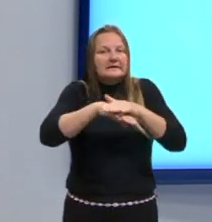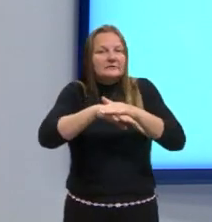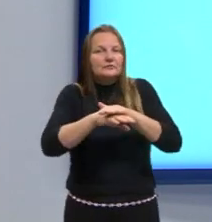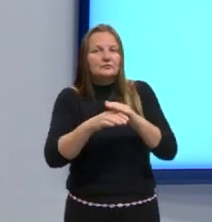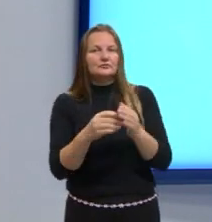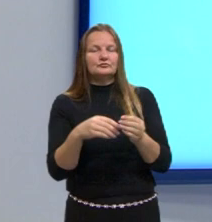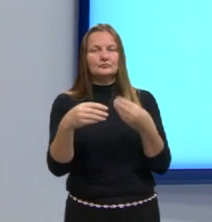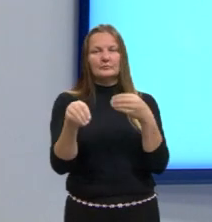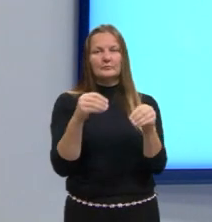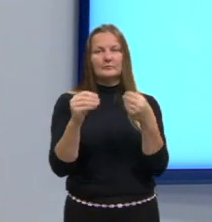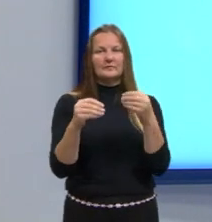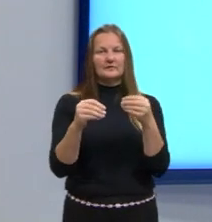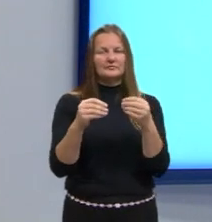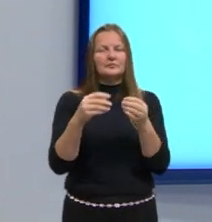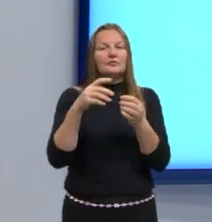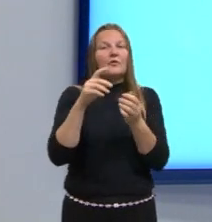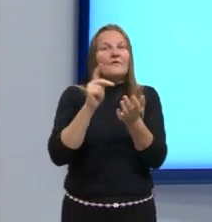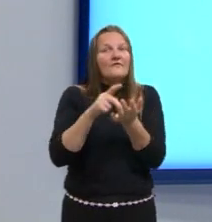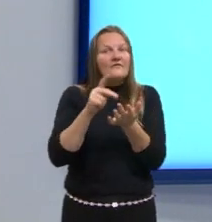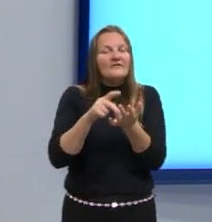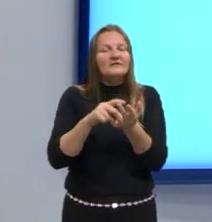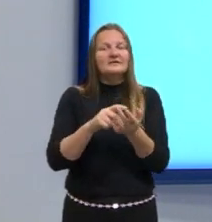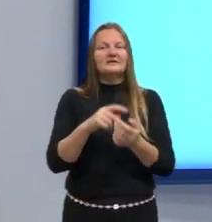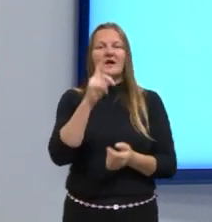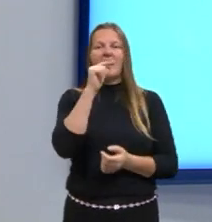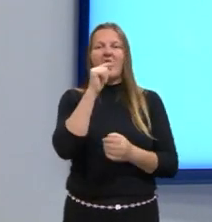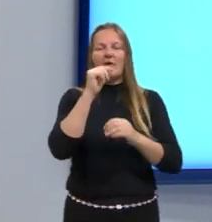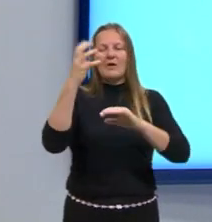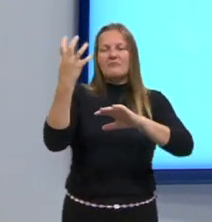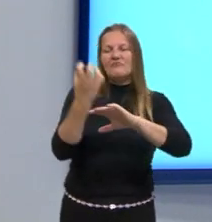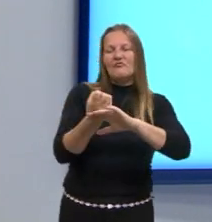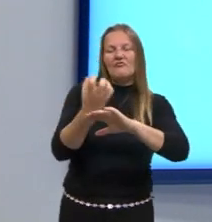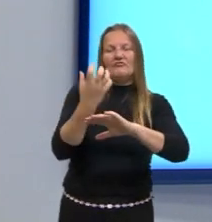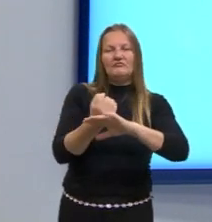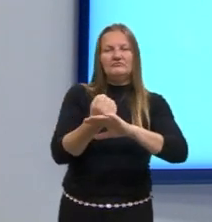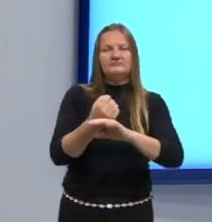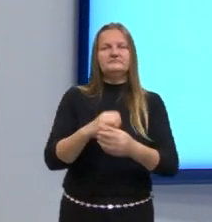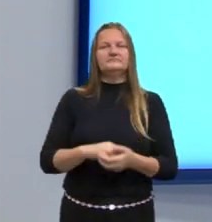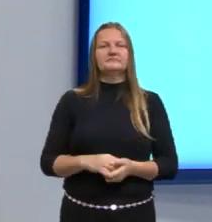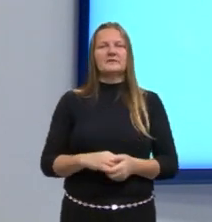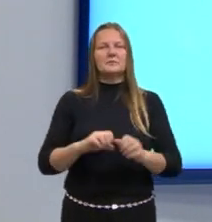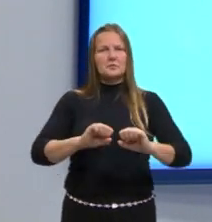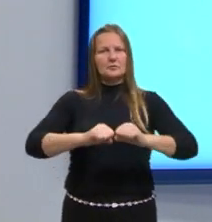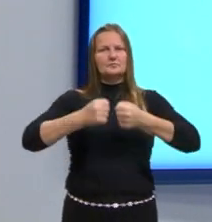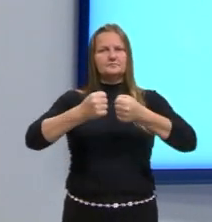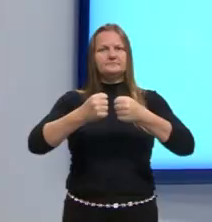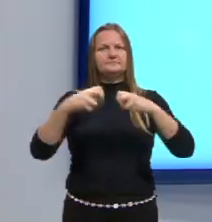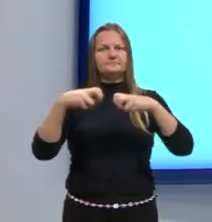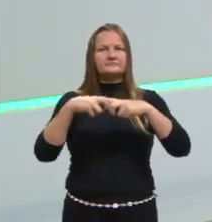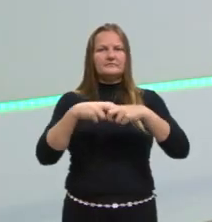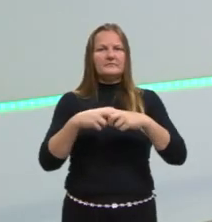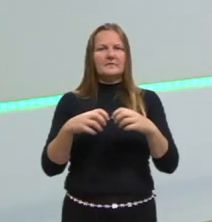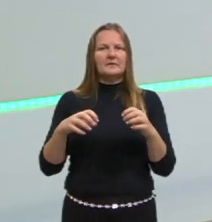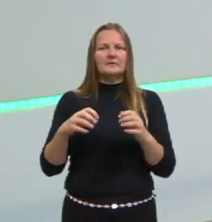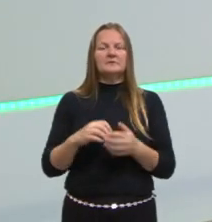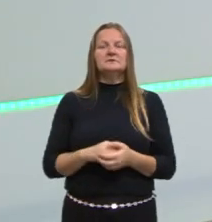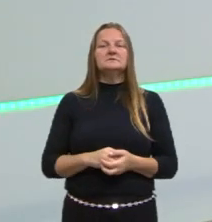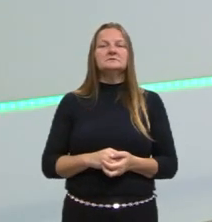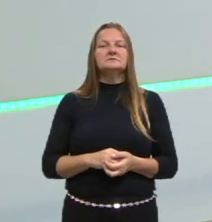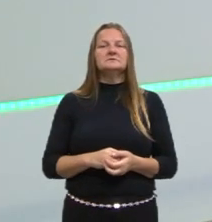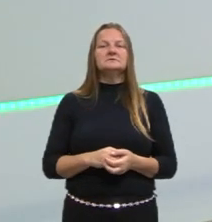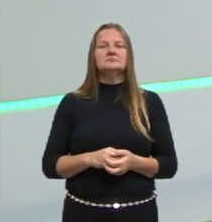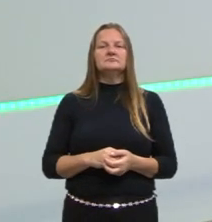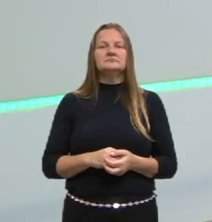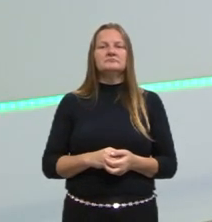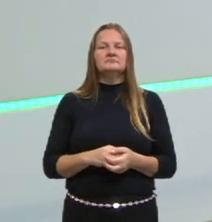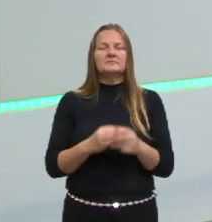alimentícios tem a questão de impermeabilidade da água né de resistência física Porque esse produto ele pode sofrer